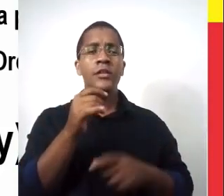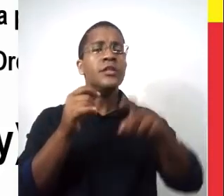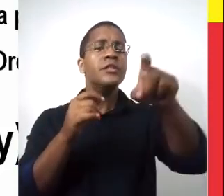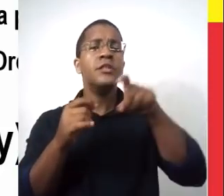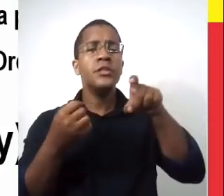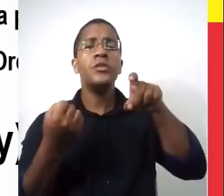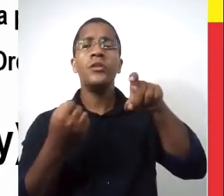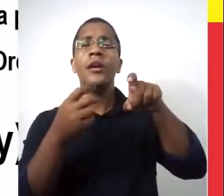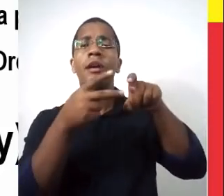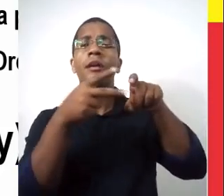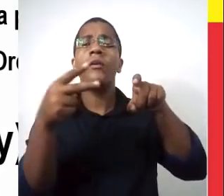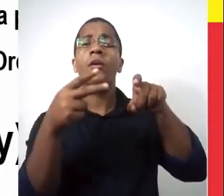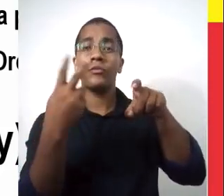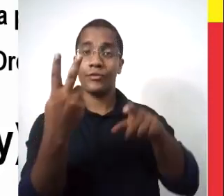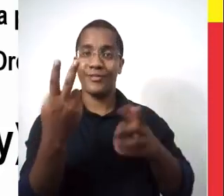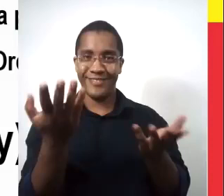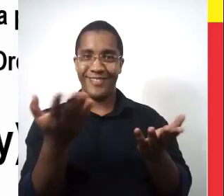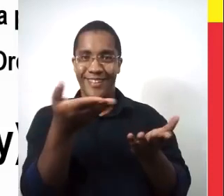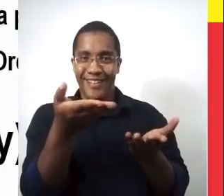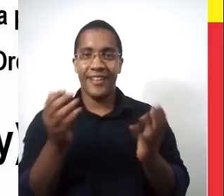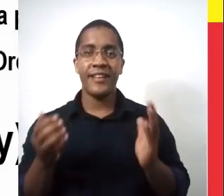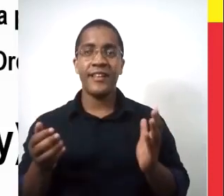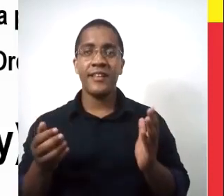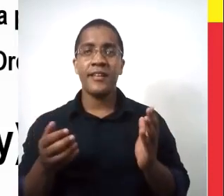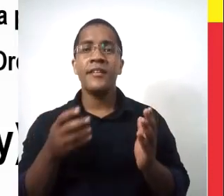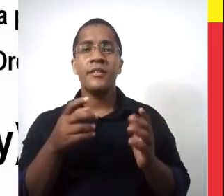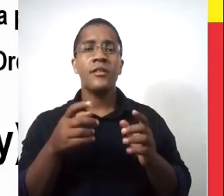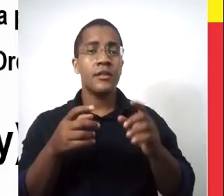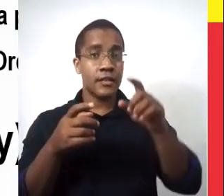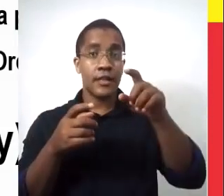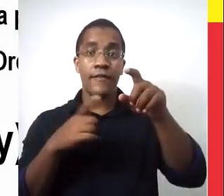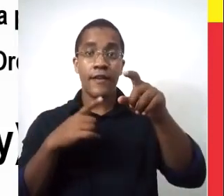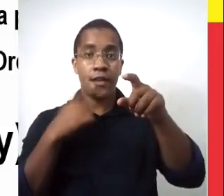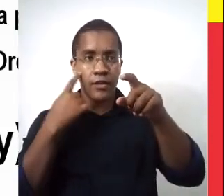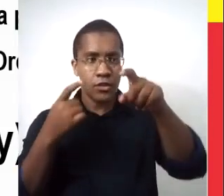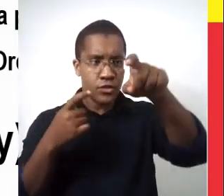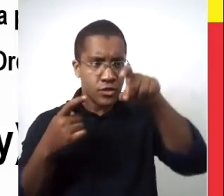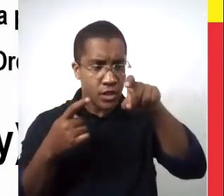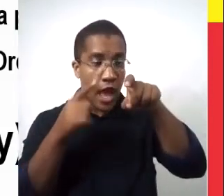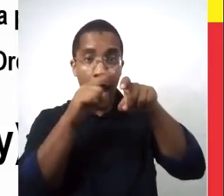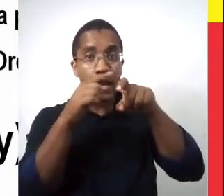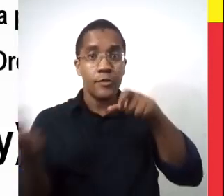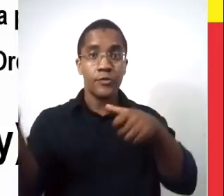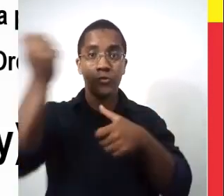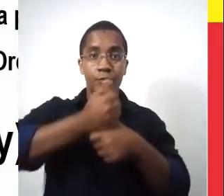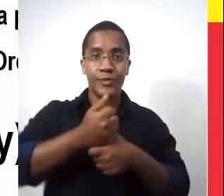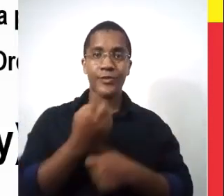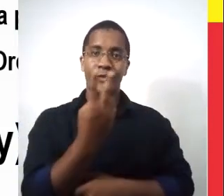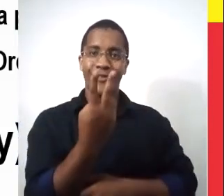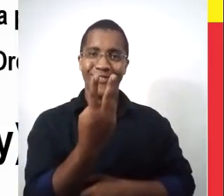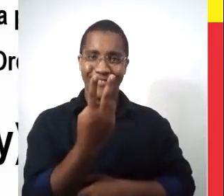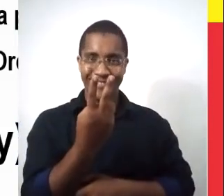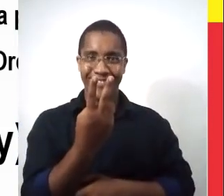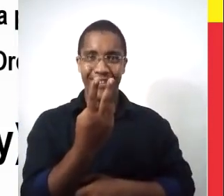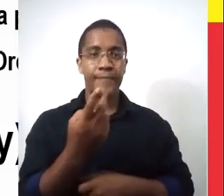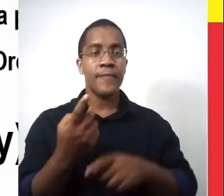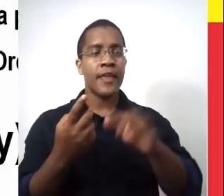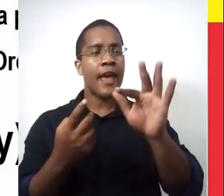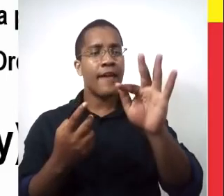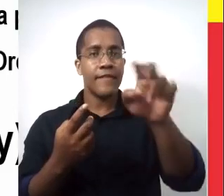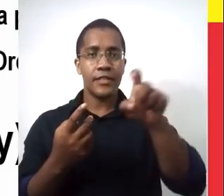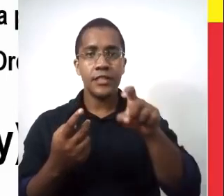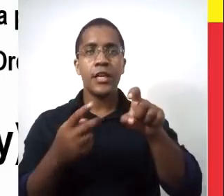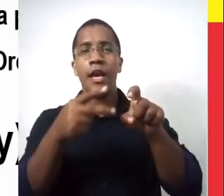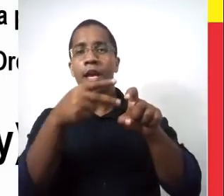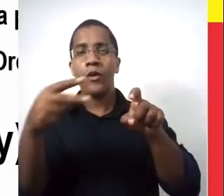2. Então, x é igual a 2. Então, ó, onde tem x, você vai tirar o x e colocar o 2. Então,